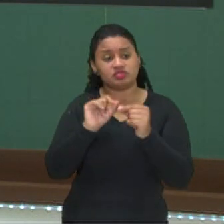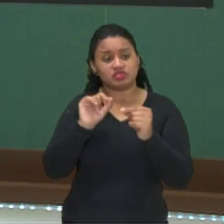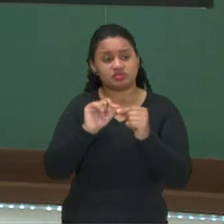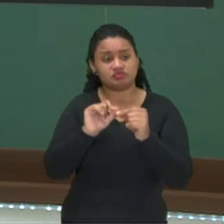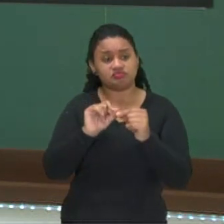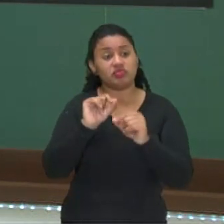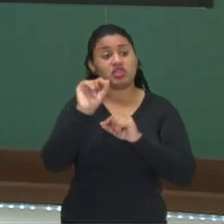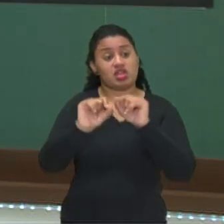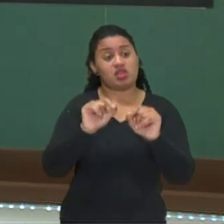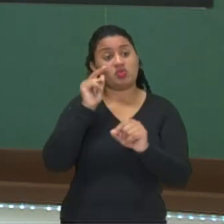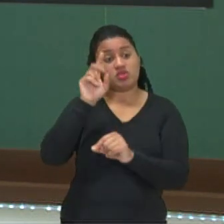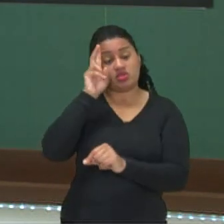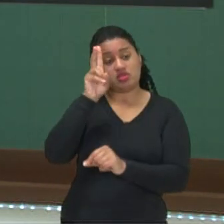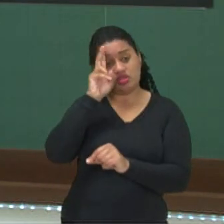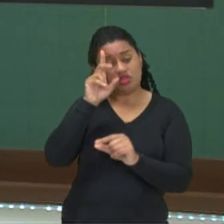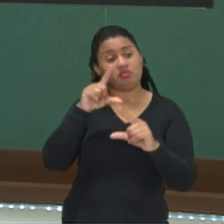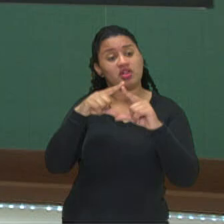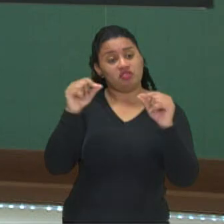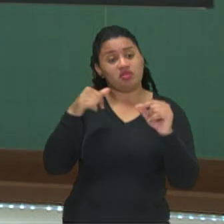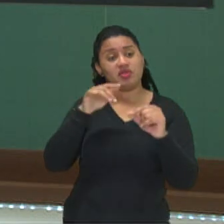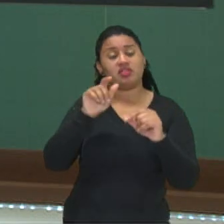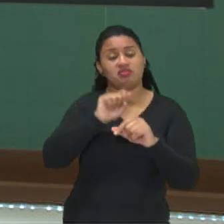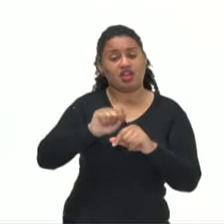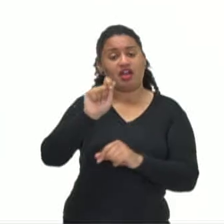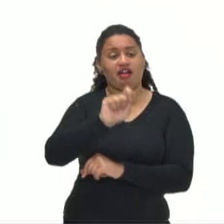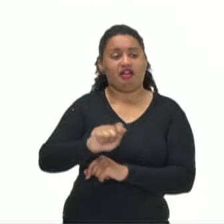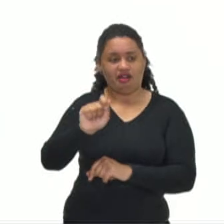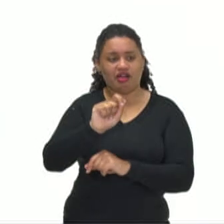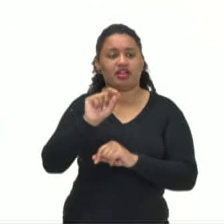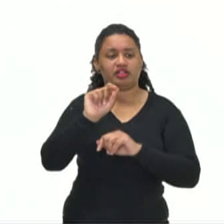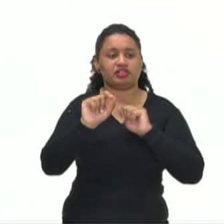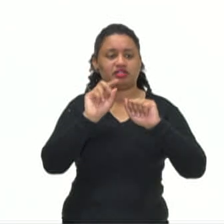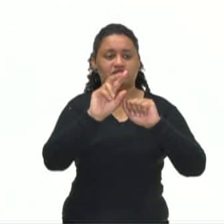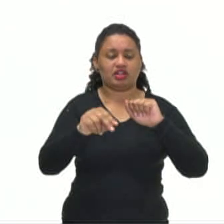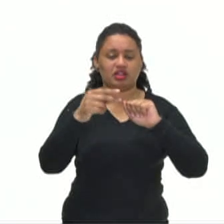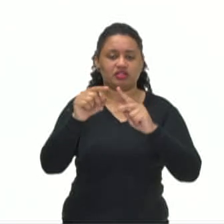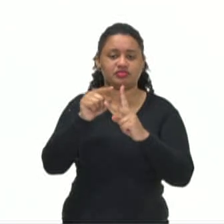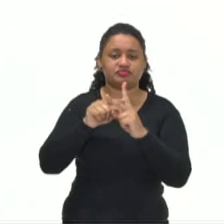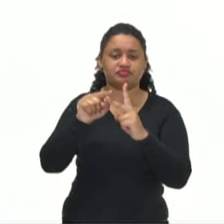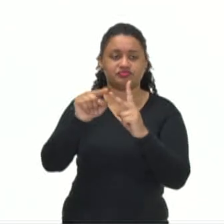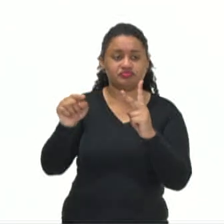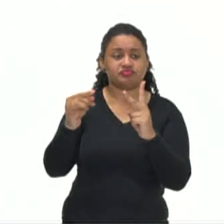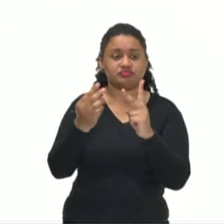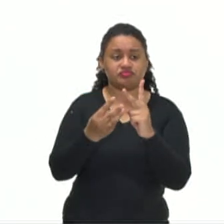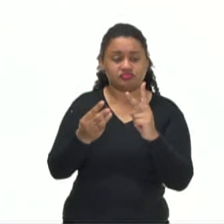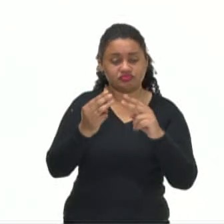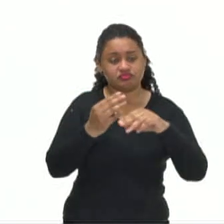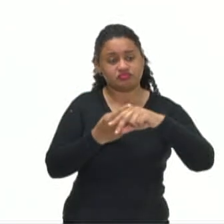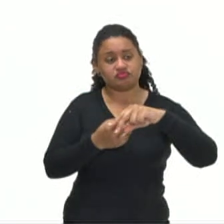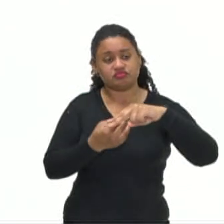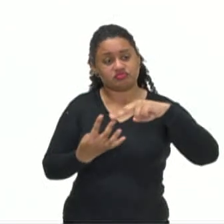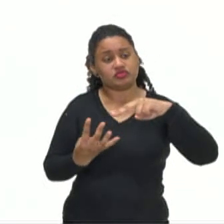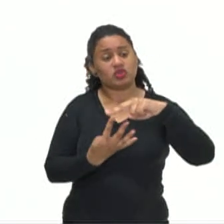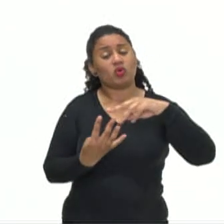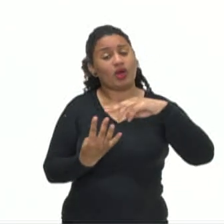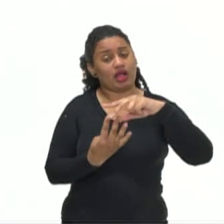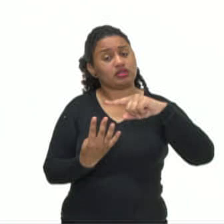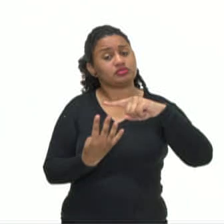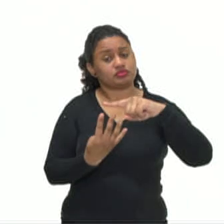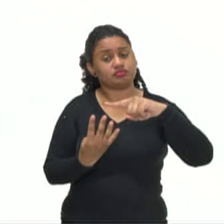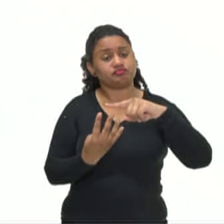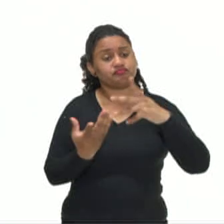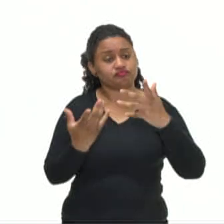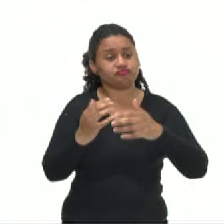Quem lembrou da fórmula ficou mais fácil, que a área do triângulo equilátero é o quê? Aresta ao quadrado, raiz de 3 sobre